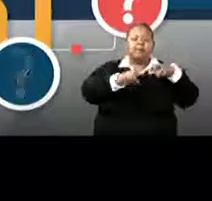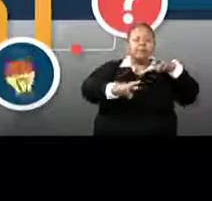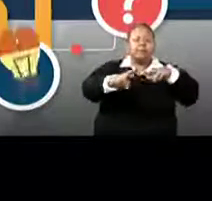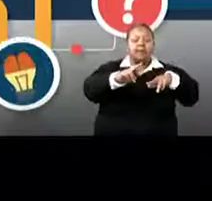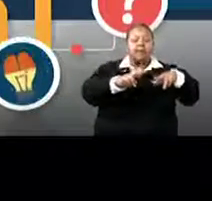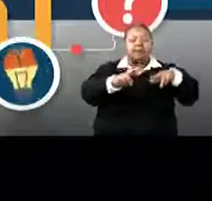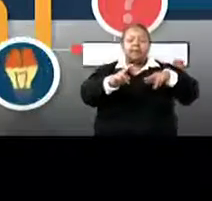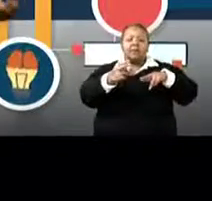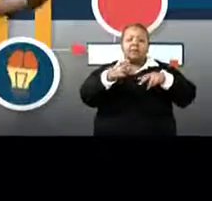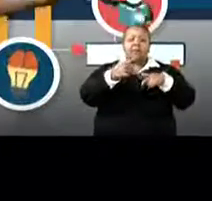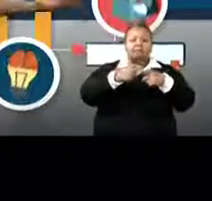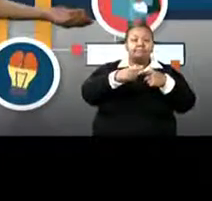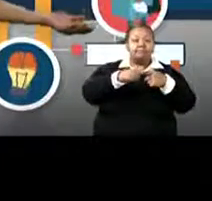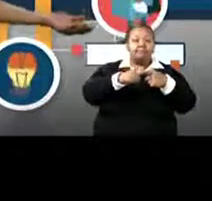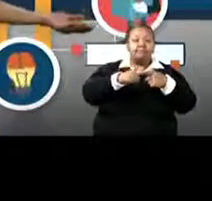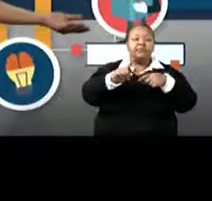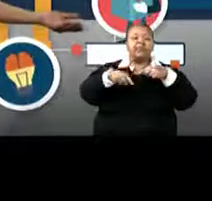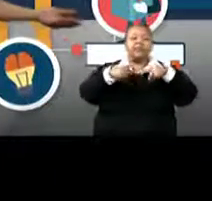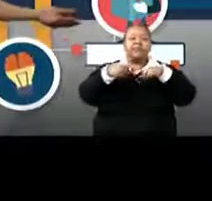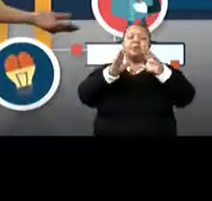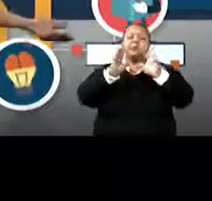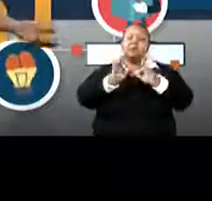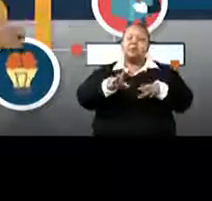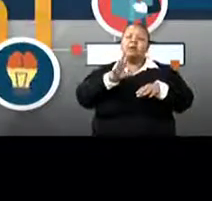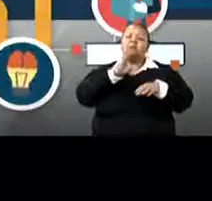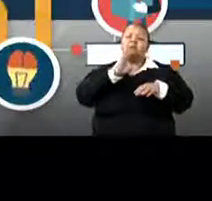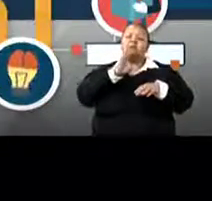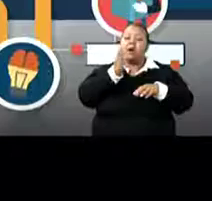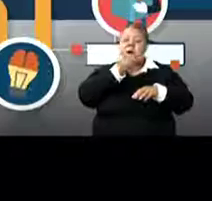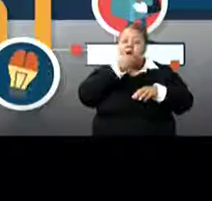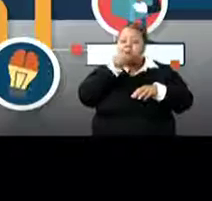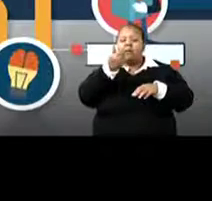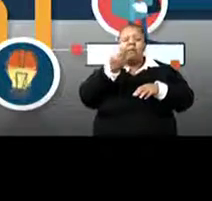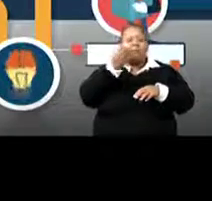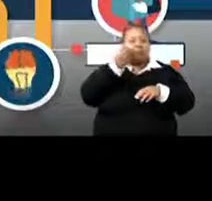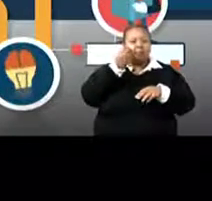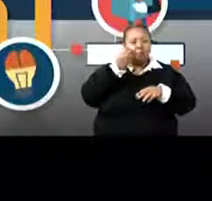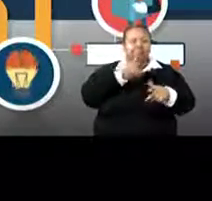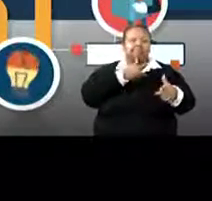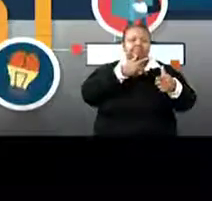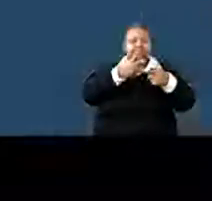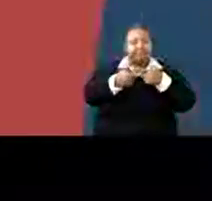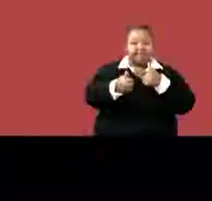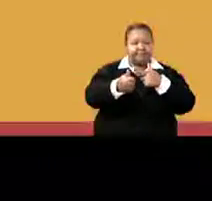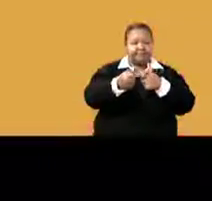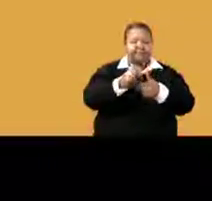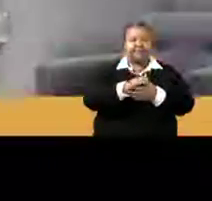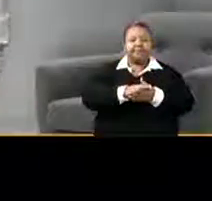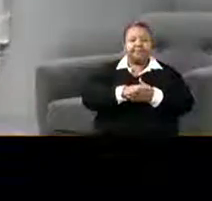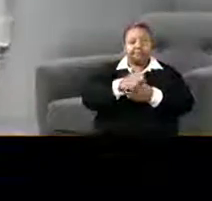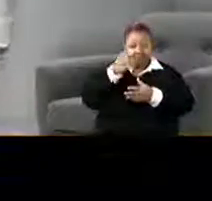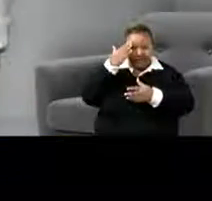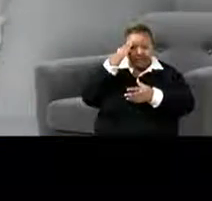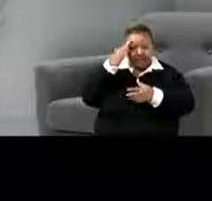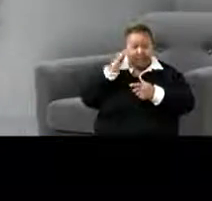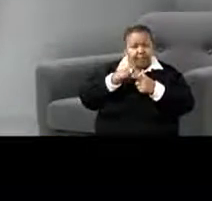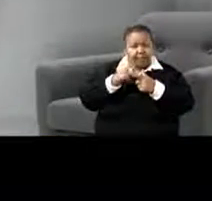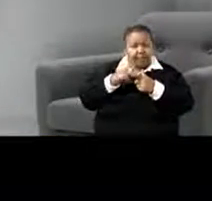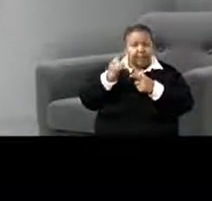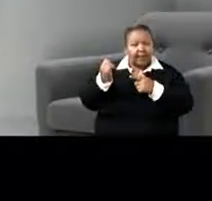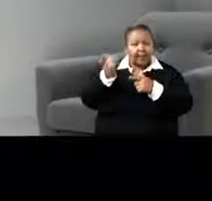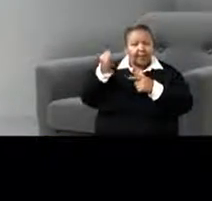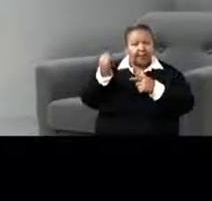avalia a situação e só então você tem conhecimento suficiente para se empenhar em resolver a situação problema entendeu por que é importante